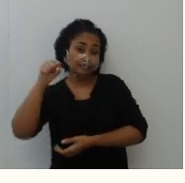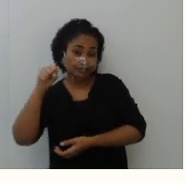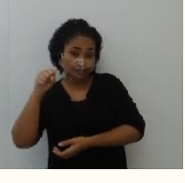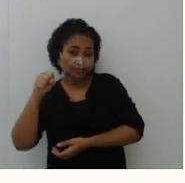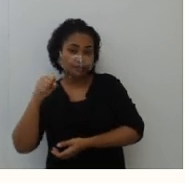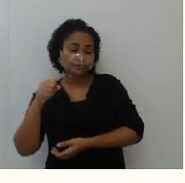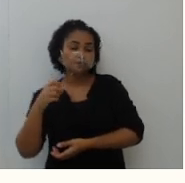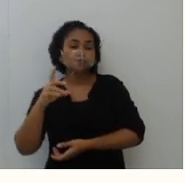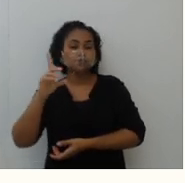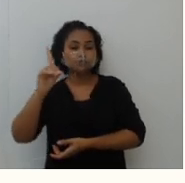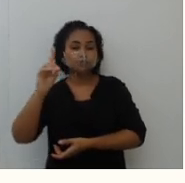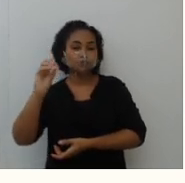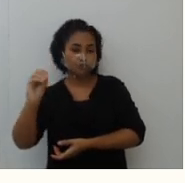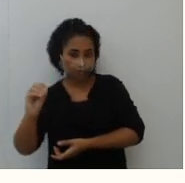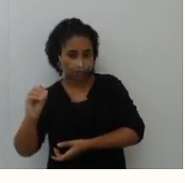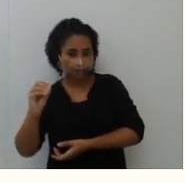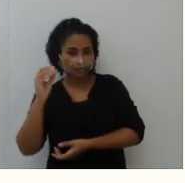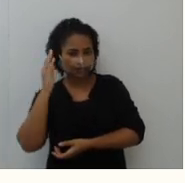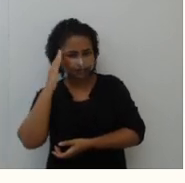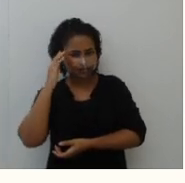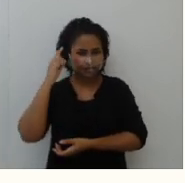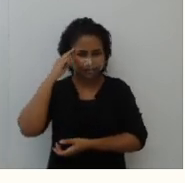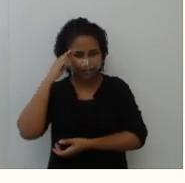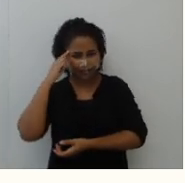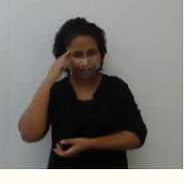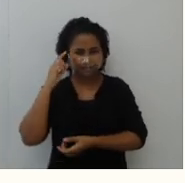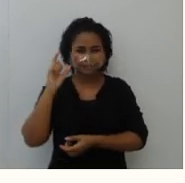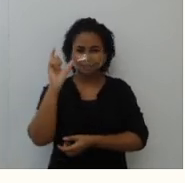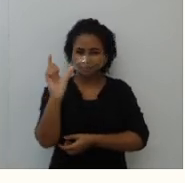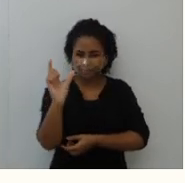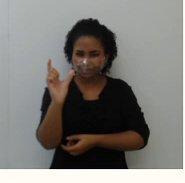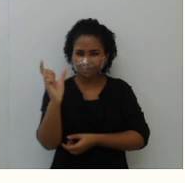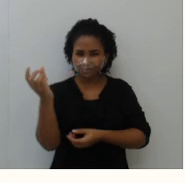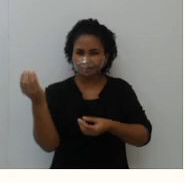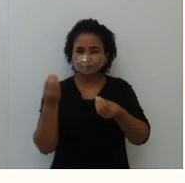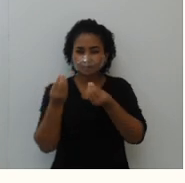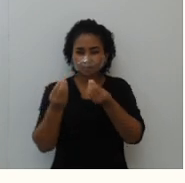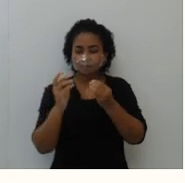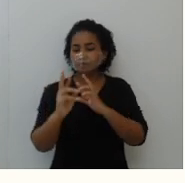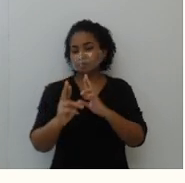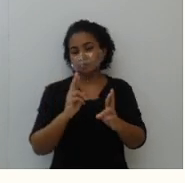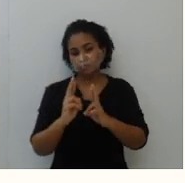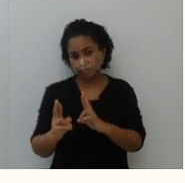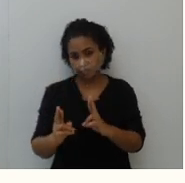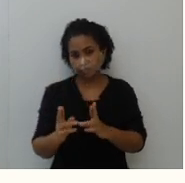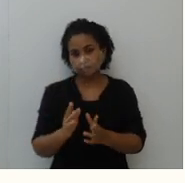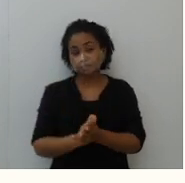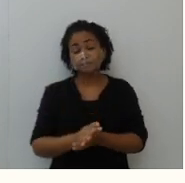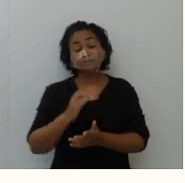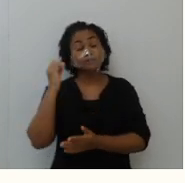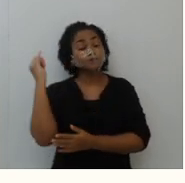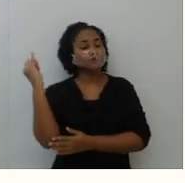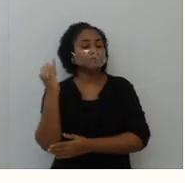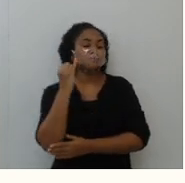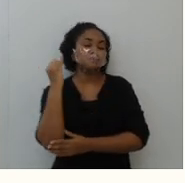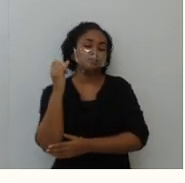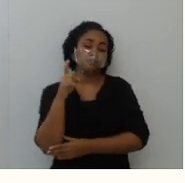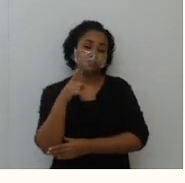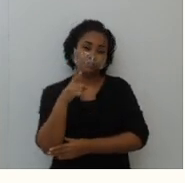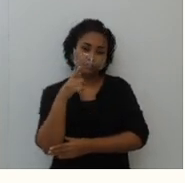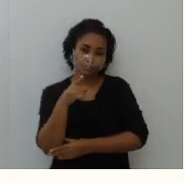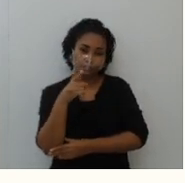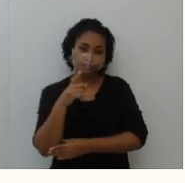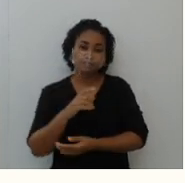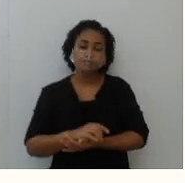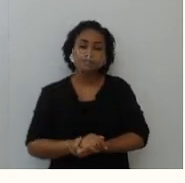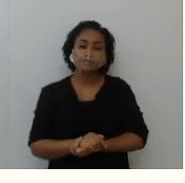do. Tá? Alguma dúvida? I don't think so, ok? Importante para vocês. We